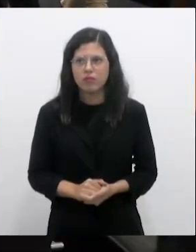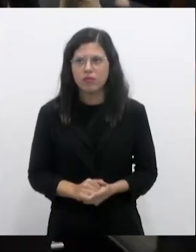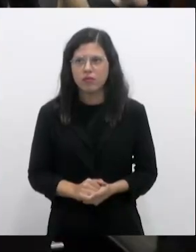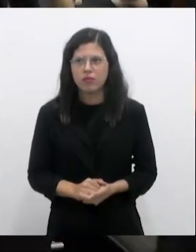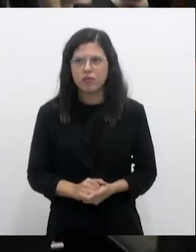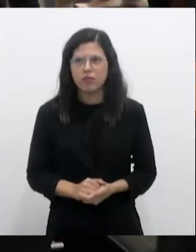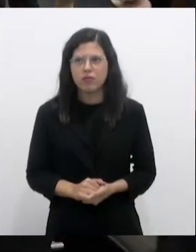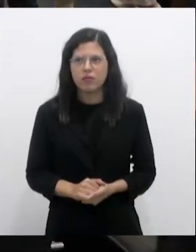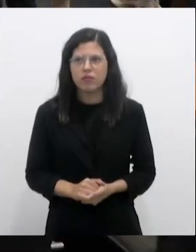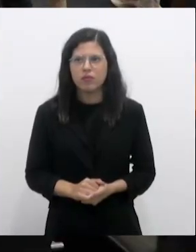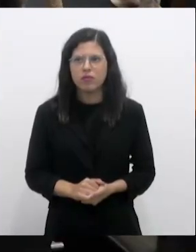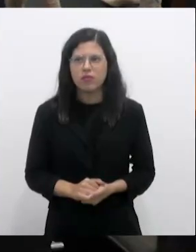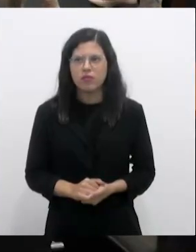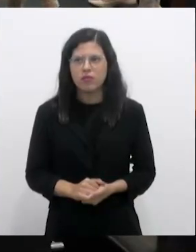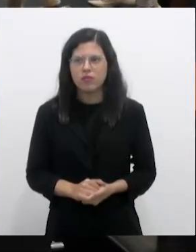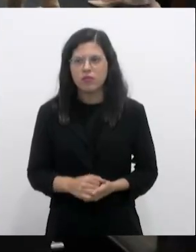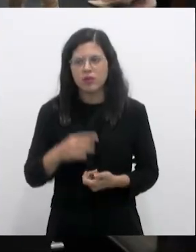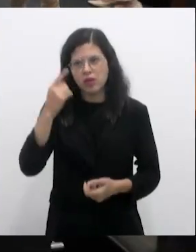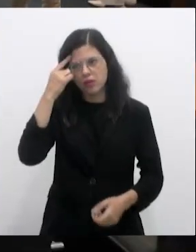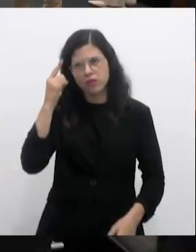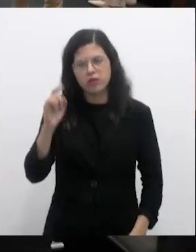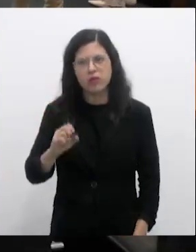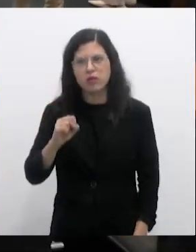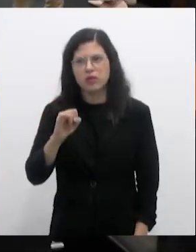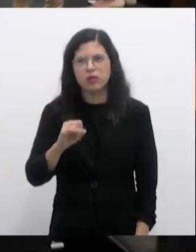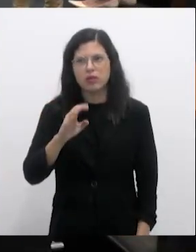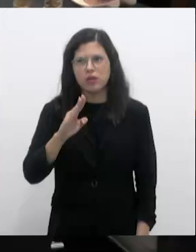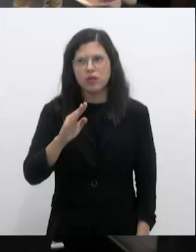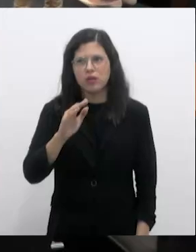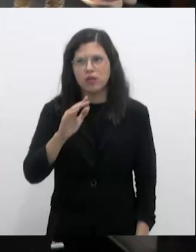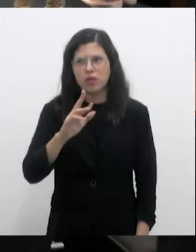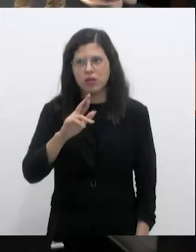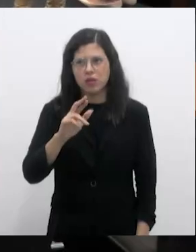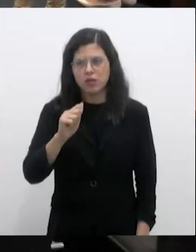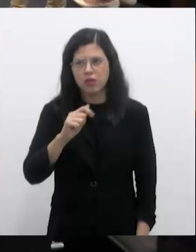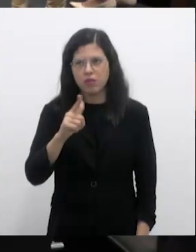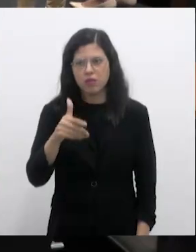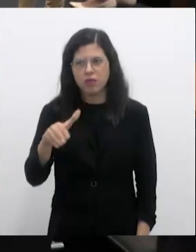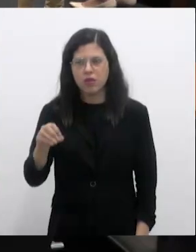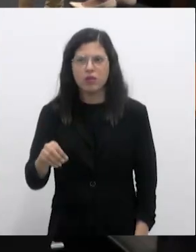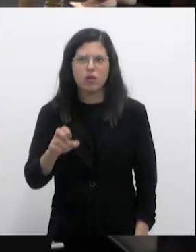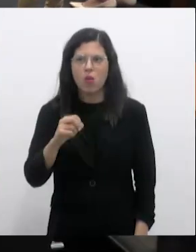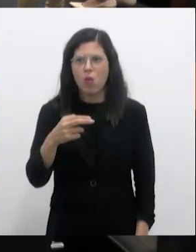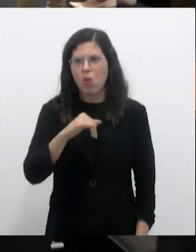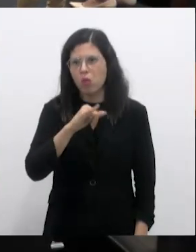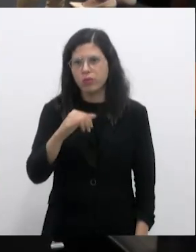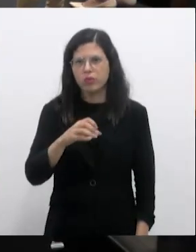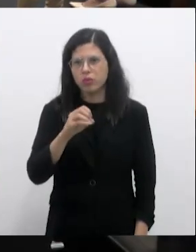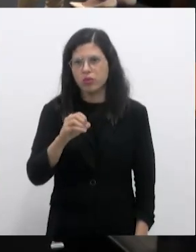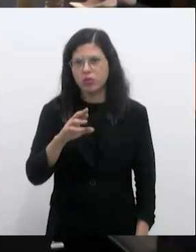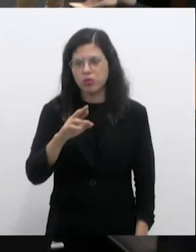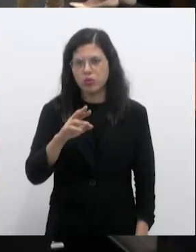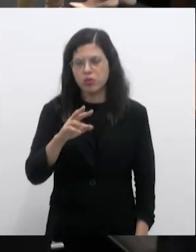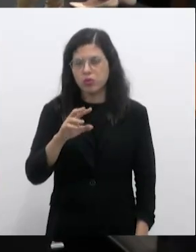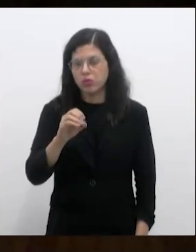Presidente, eu gostaria de, não sei se o Jorge Felipe Neto ou o Brazão está acompanhando, se ele abrir com a autoria, eu gostaria